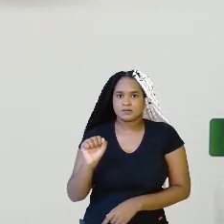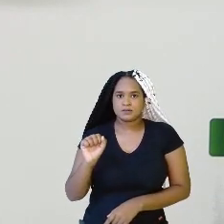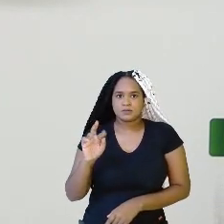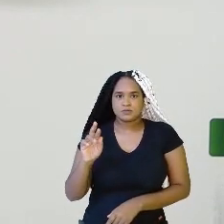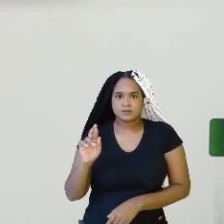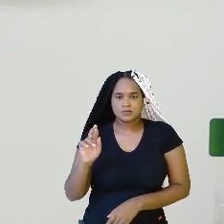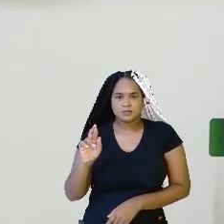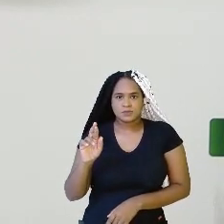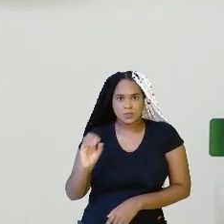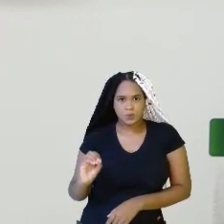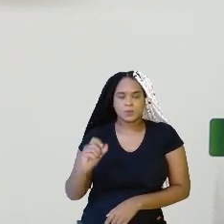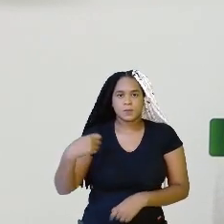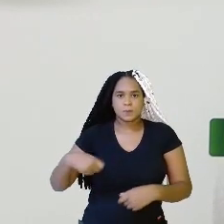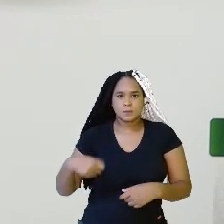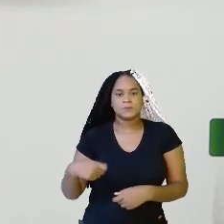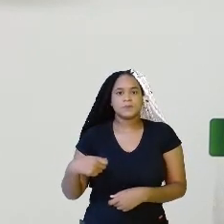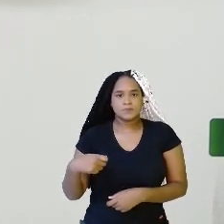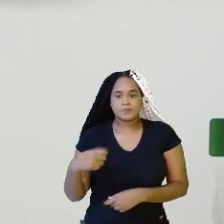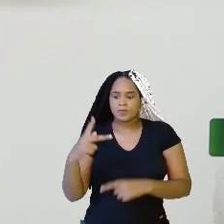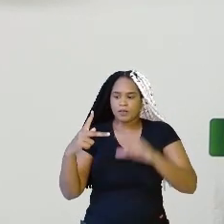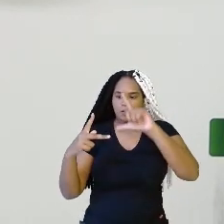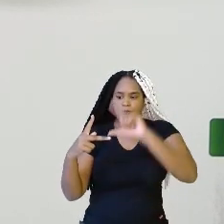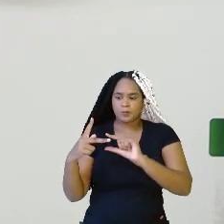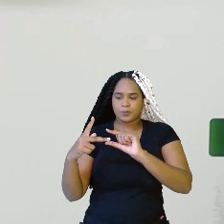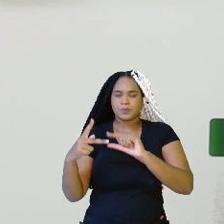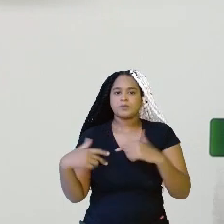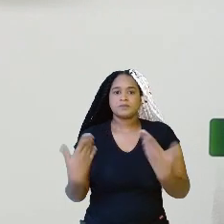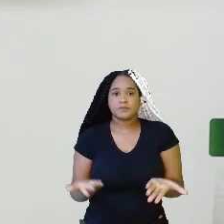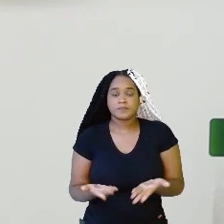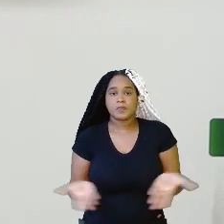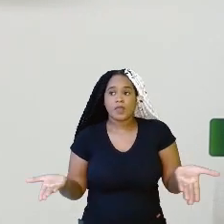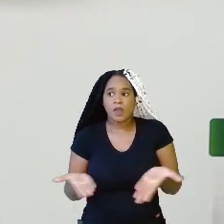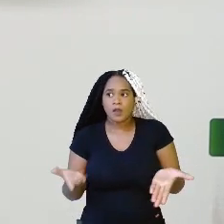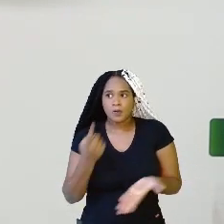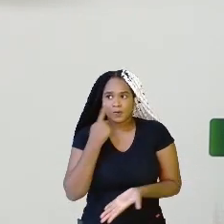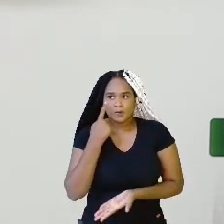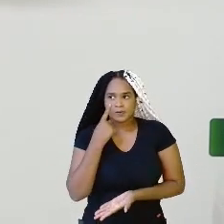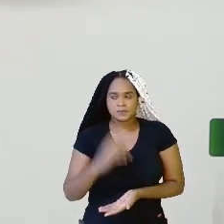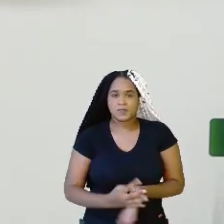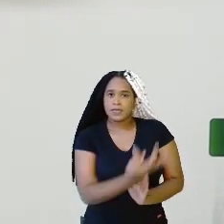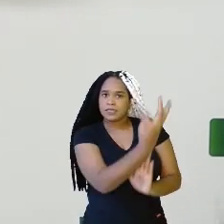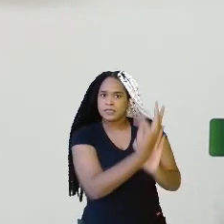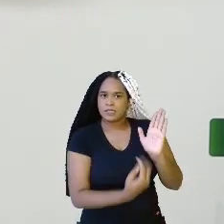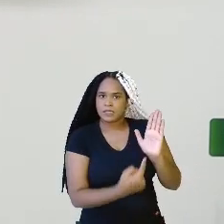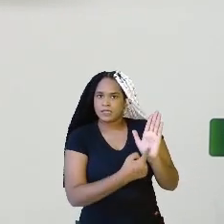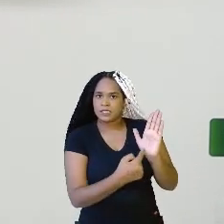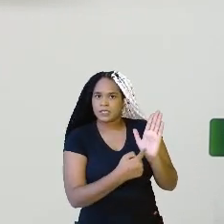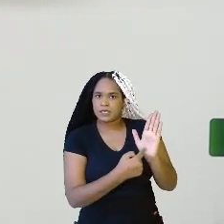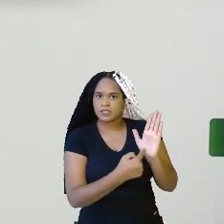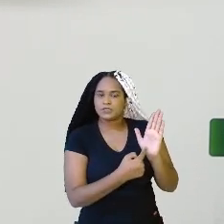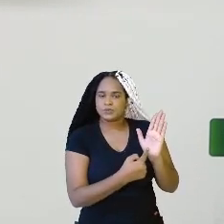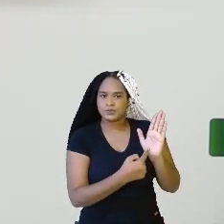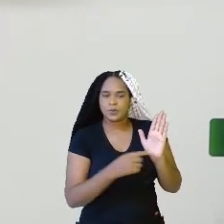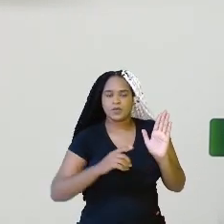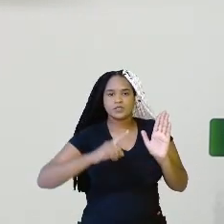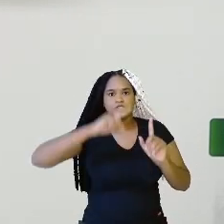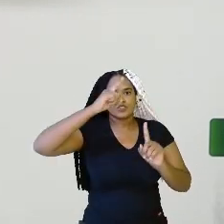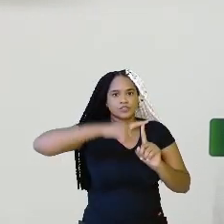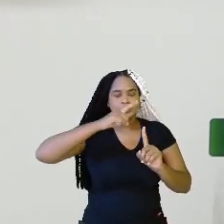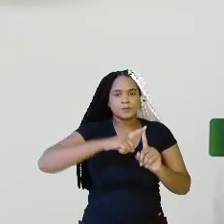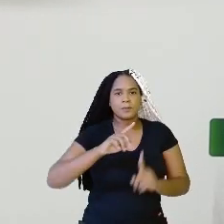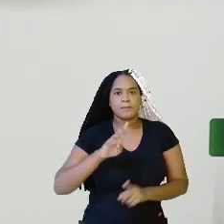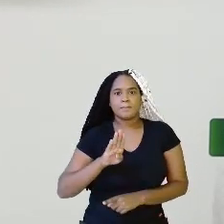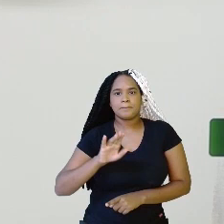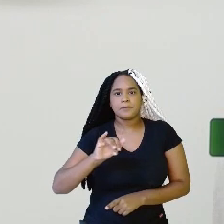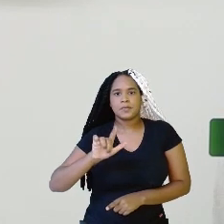minúscula. Vamos ver agora esse bilhetinho aí, tá certo? É um gênero textual de bilhete e vamos